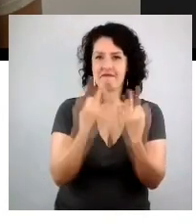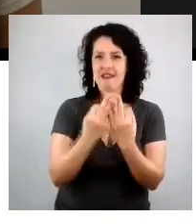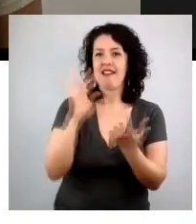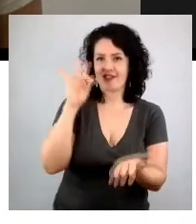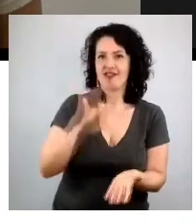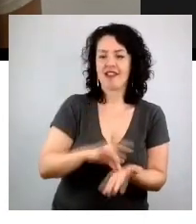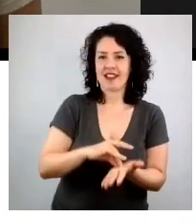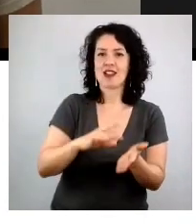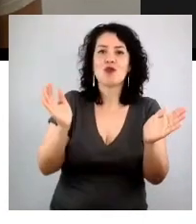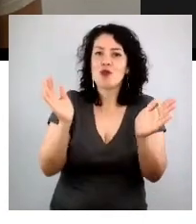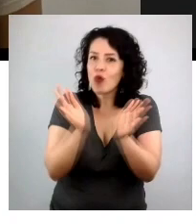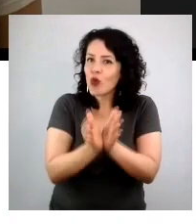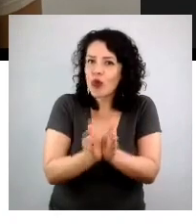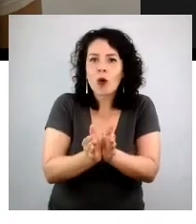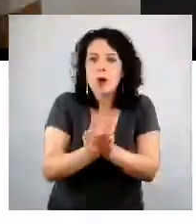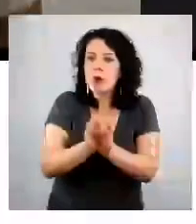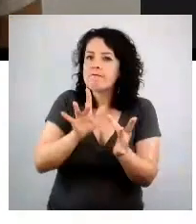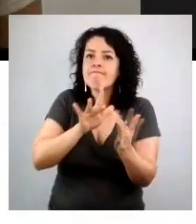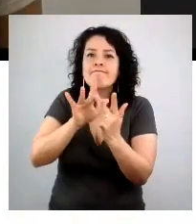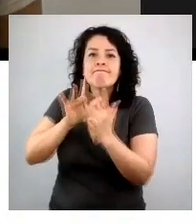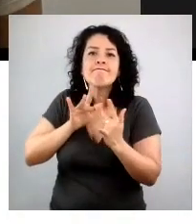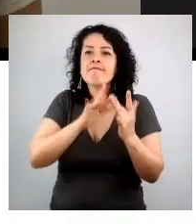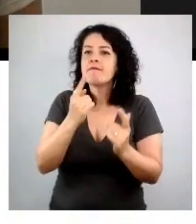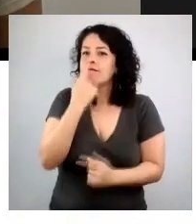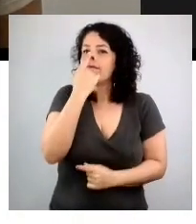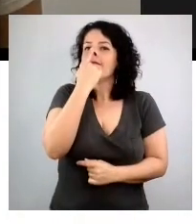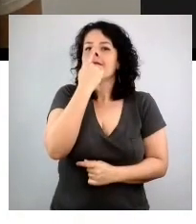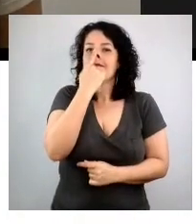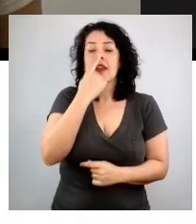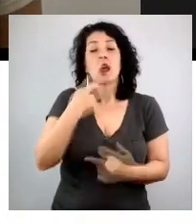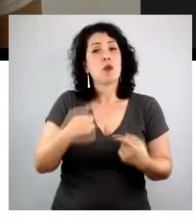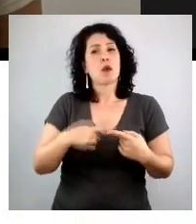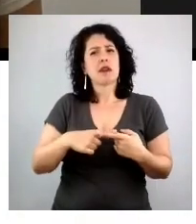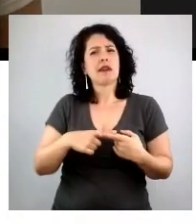fico me perguntando, será que é porque nós estamos